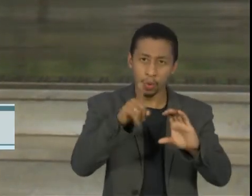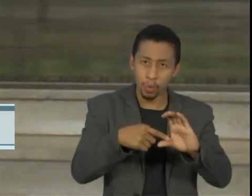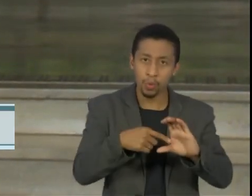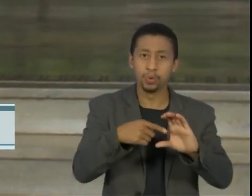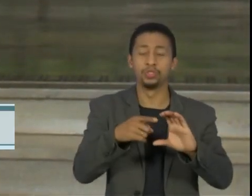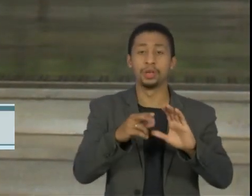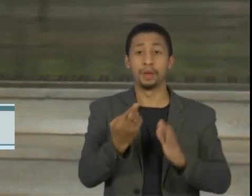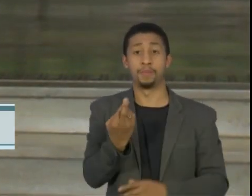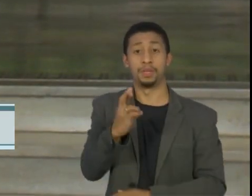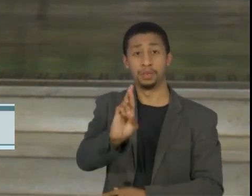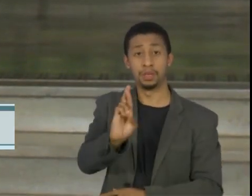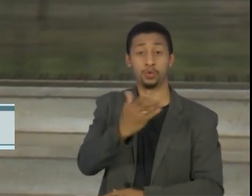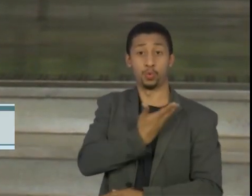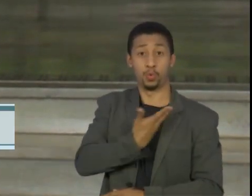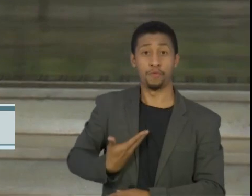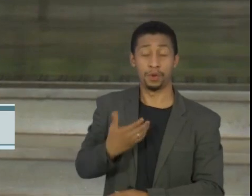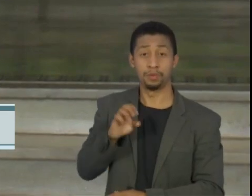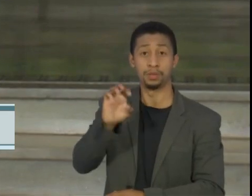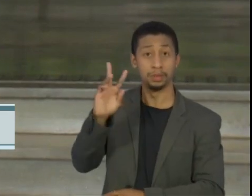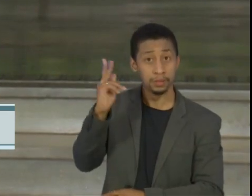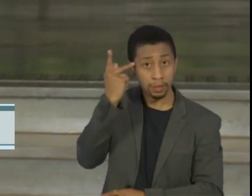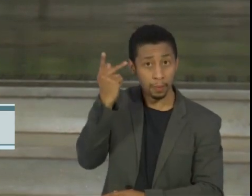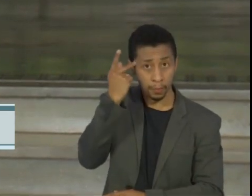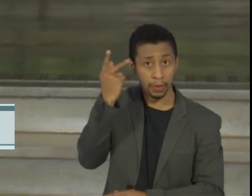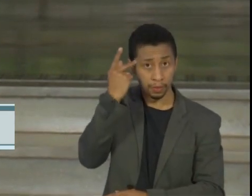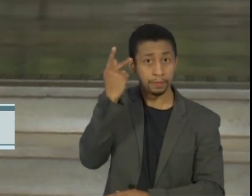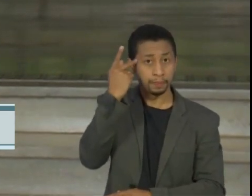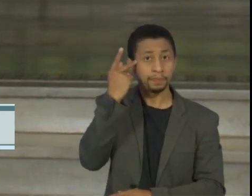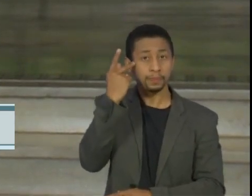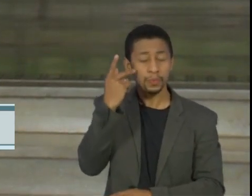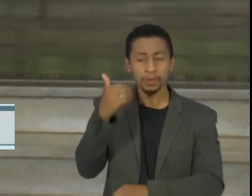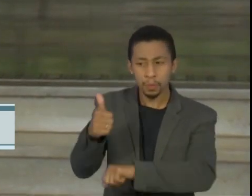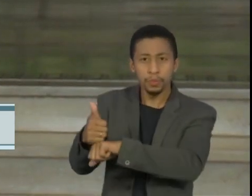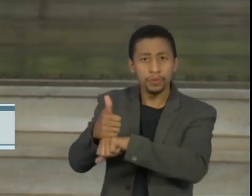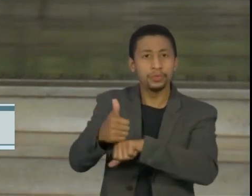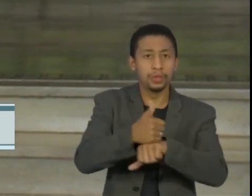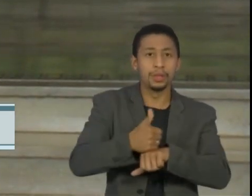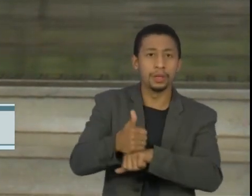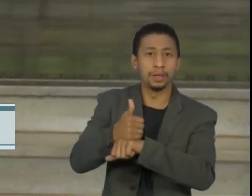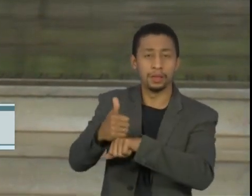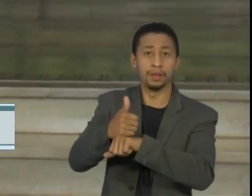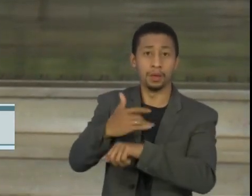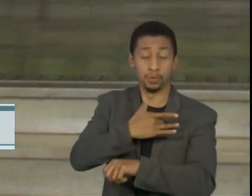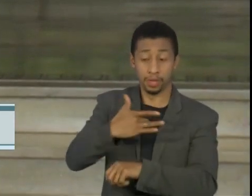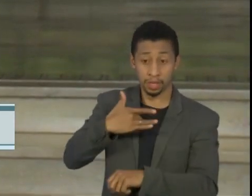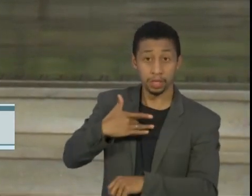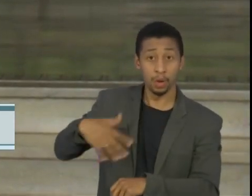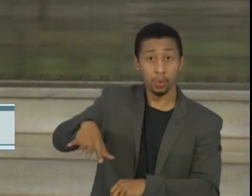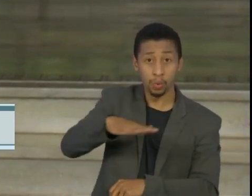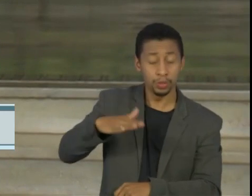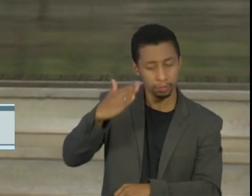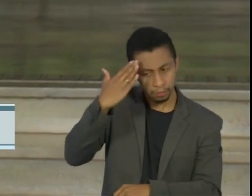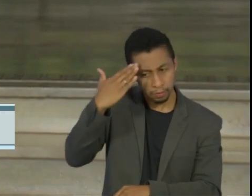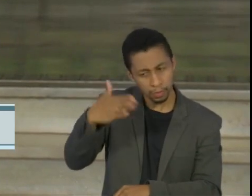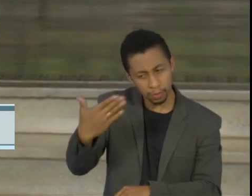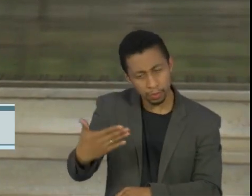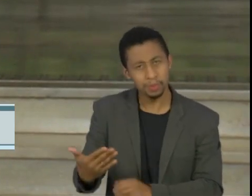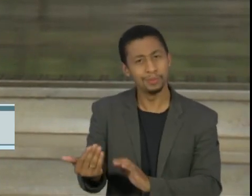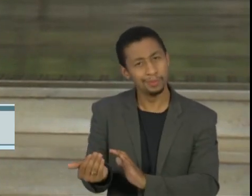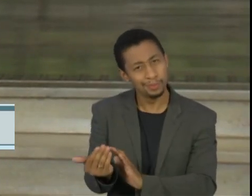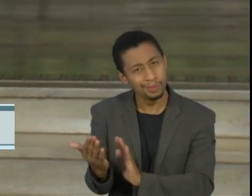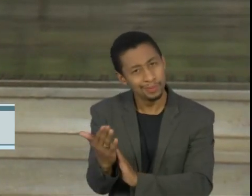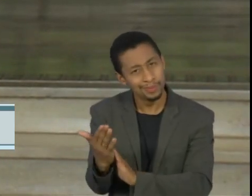governo de São Paulo. E mais uma vez, aos profissionais de saúde, o nosso reconhecimento, todos eles, sejam